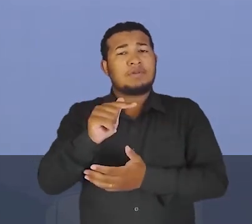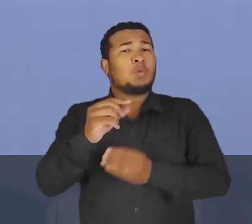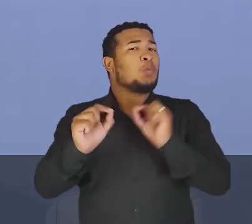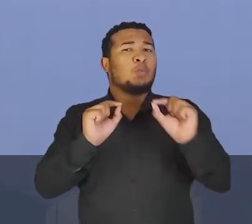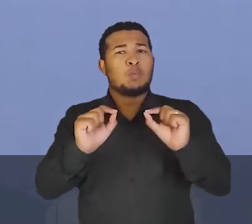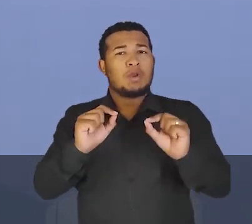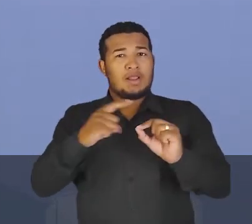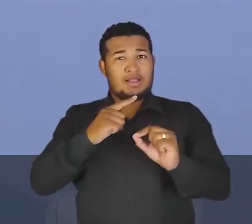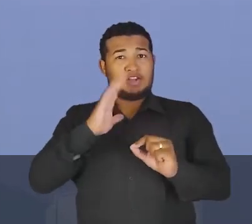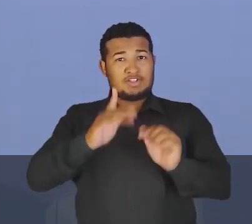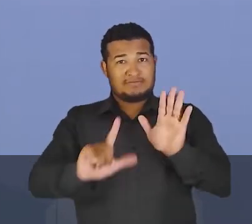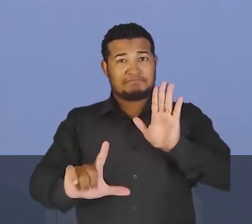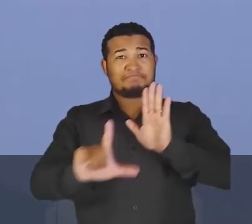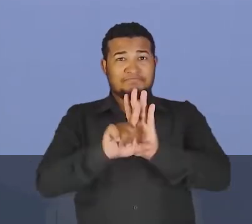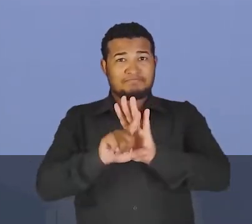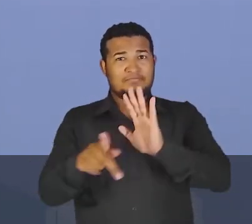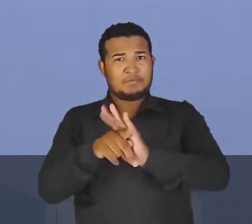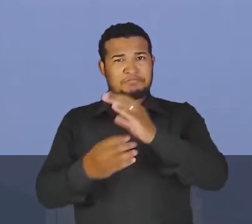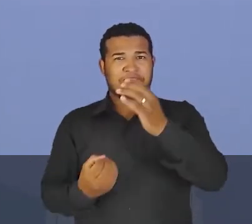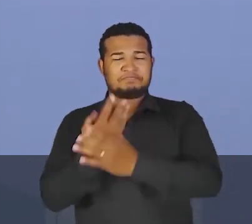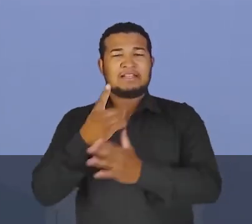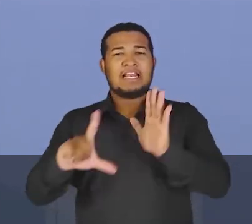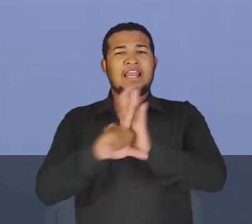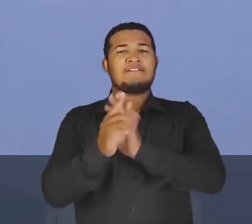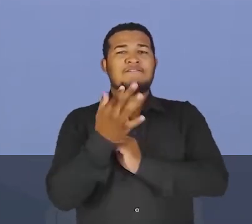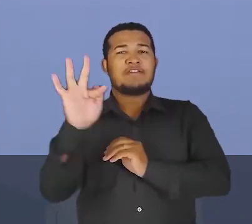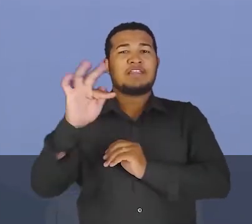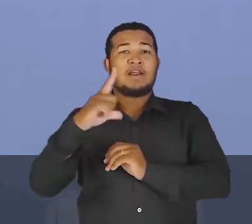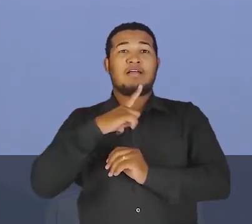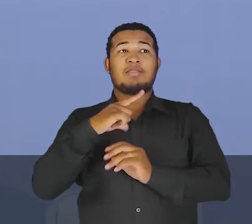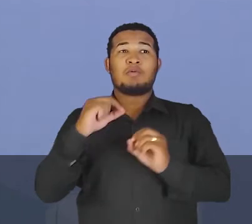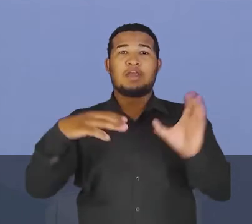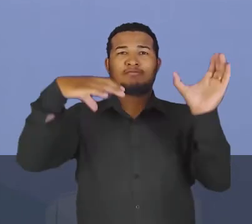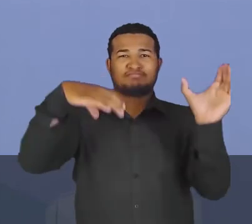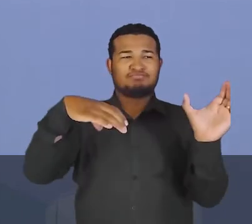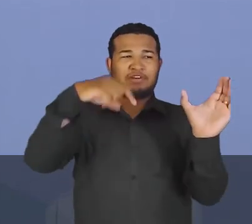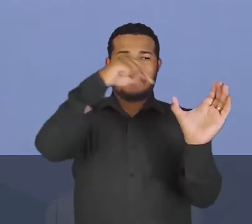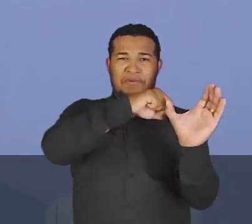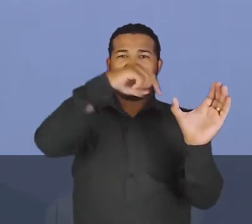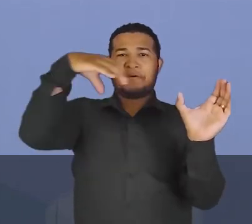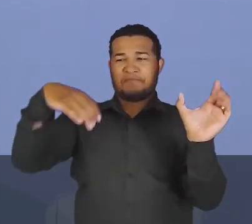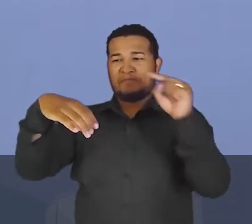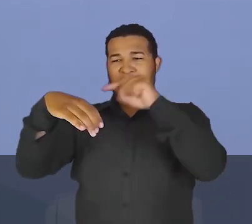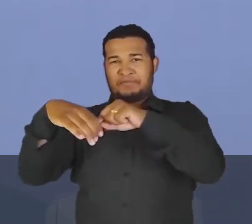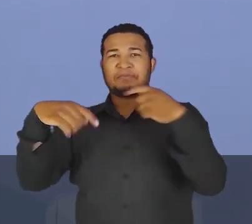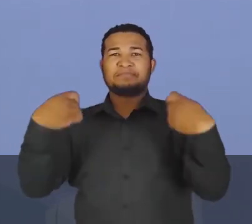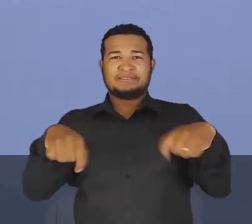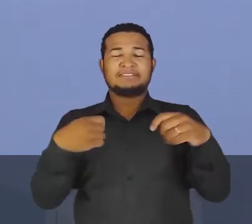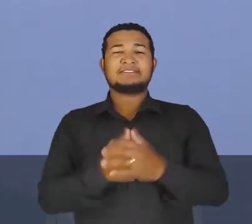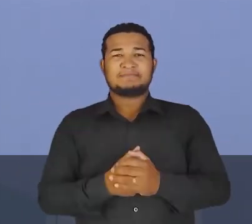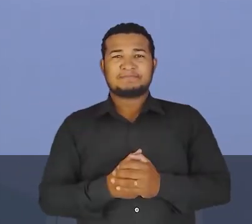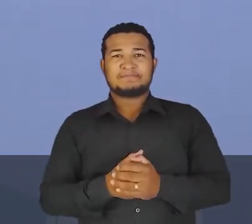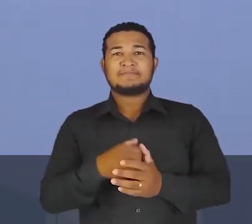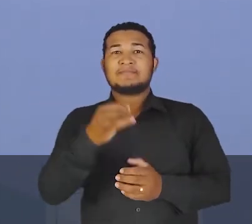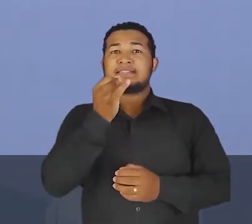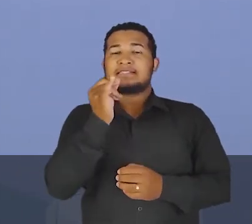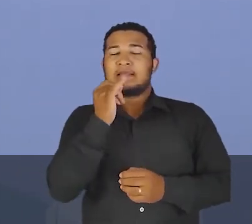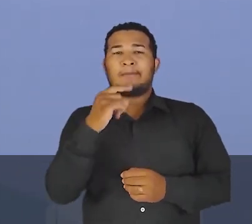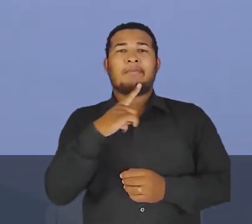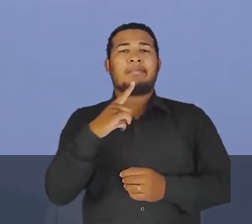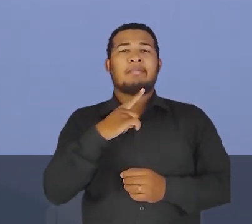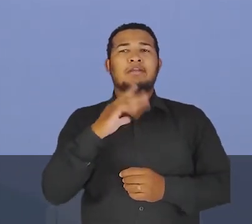ter uma lei, para você criar uma lei federal, você tem essas duas casas. Então, quando você observa, por exemplo, esses processos lá